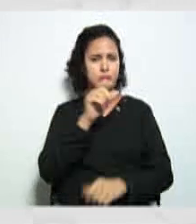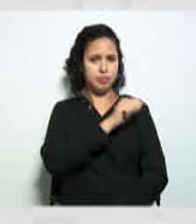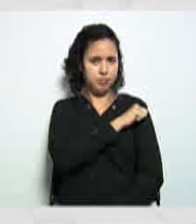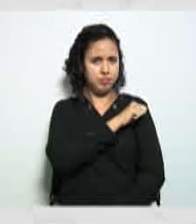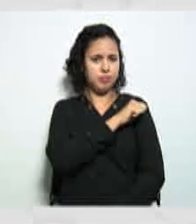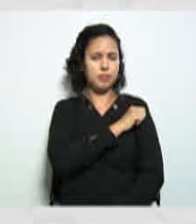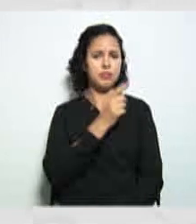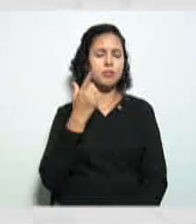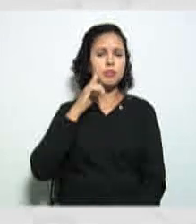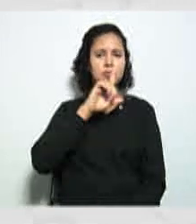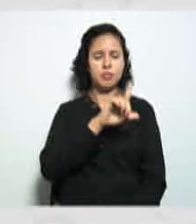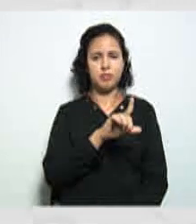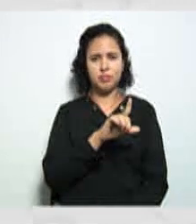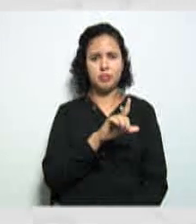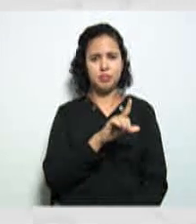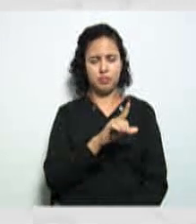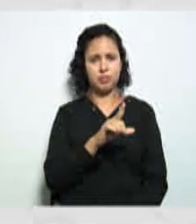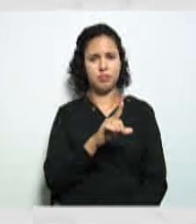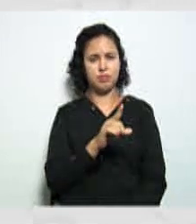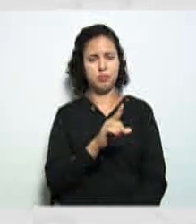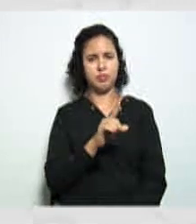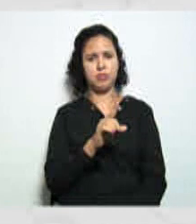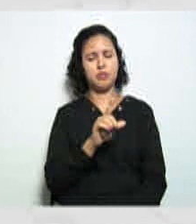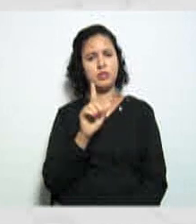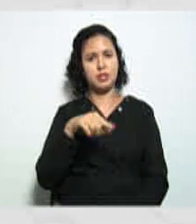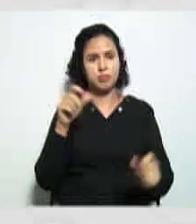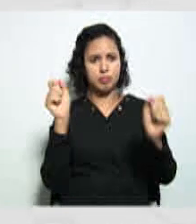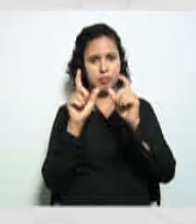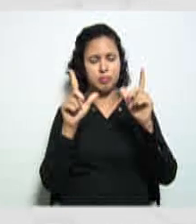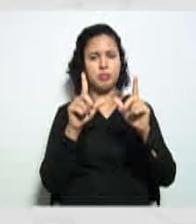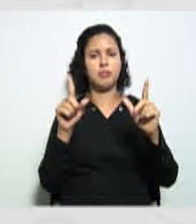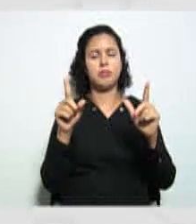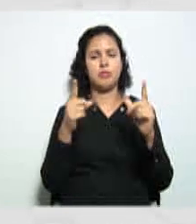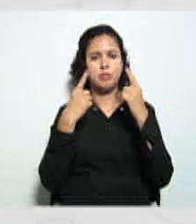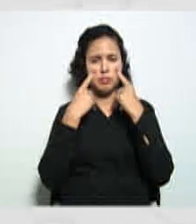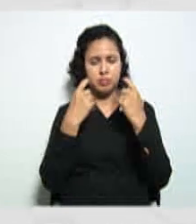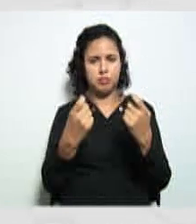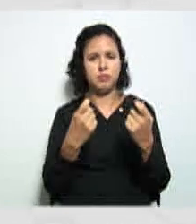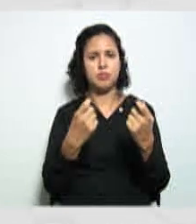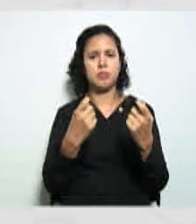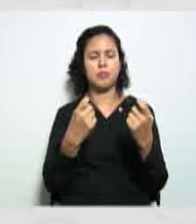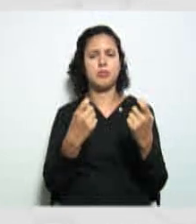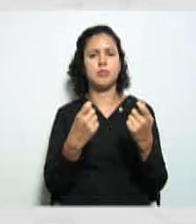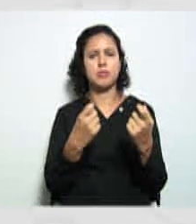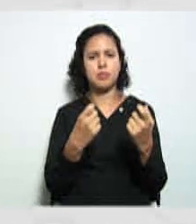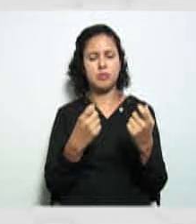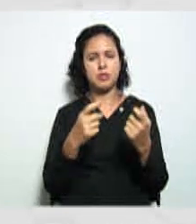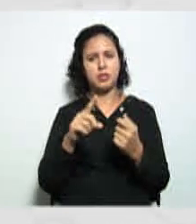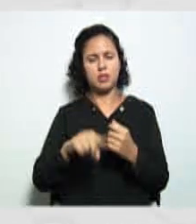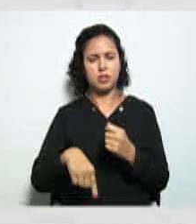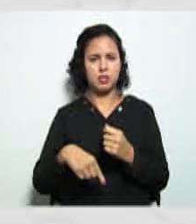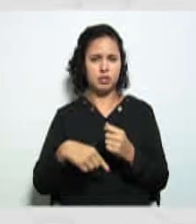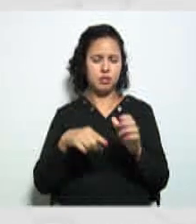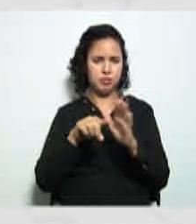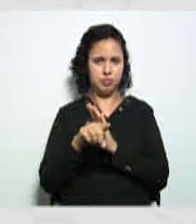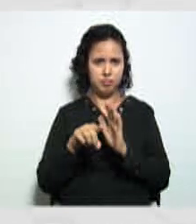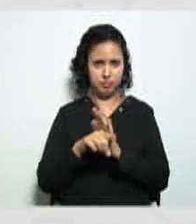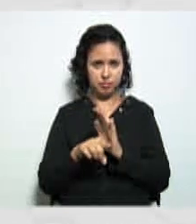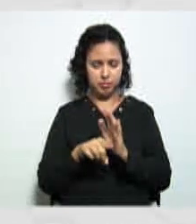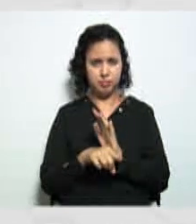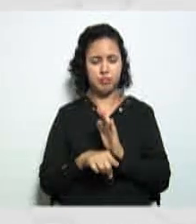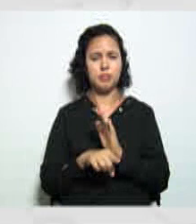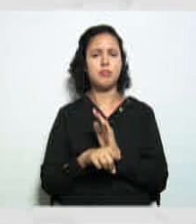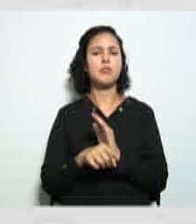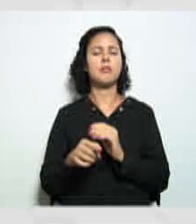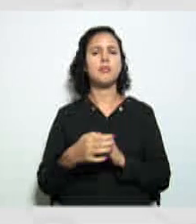alunos que estão, né, atentos às questões, né? Estão atentos aí